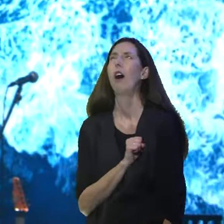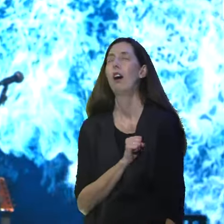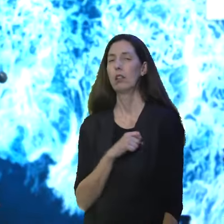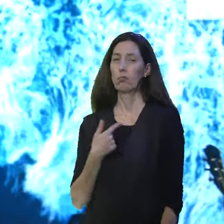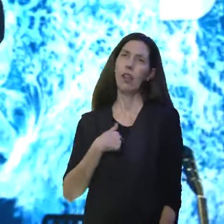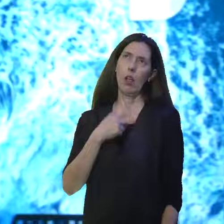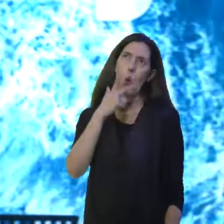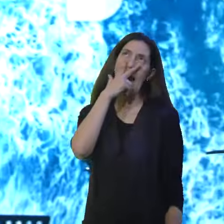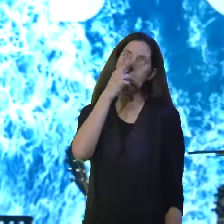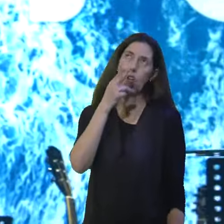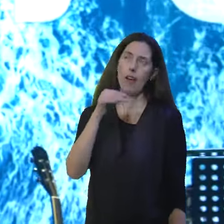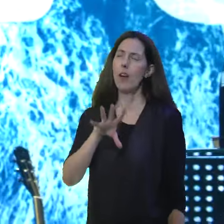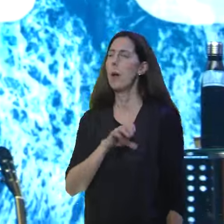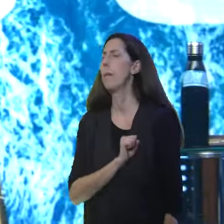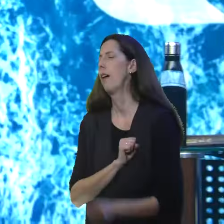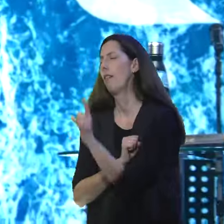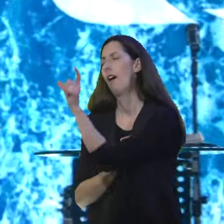Enfim.